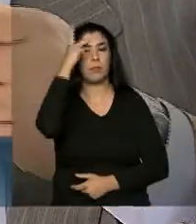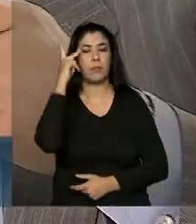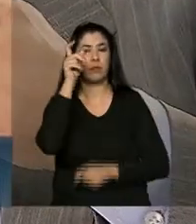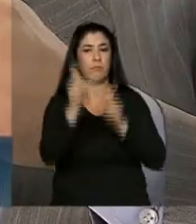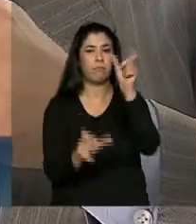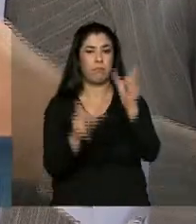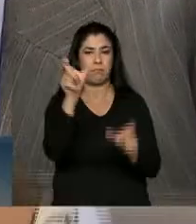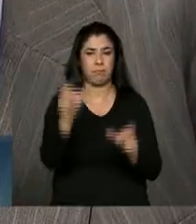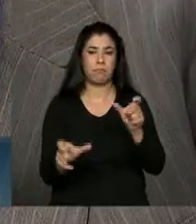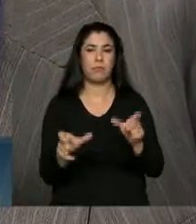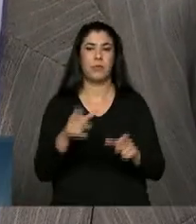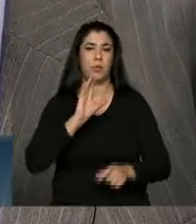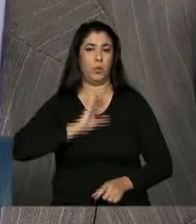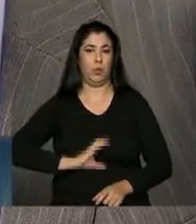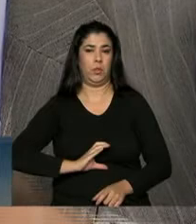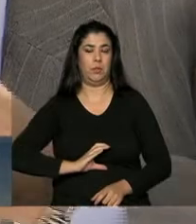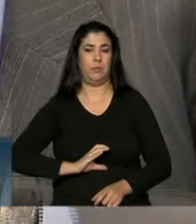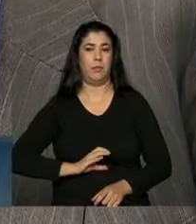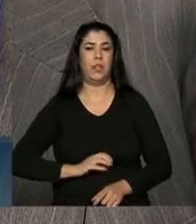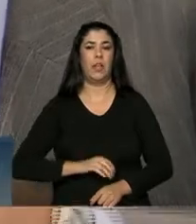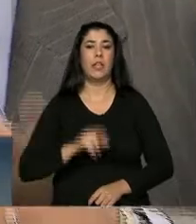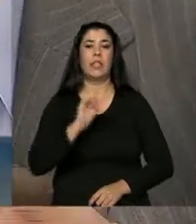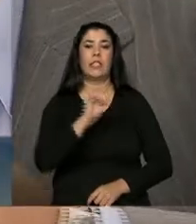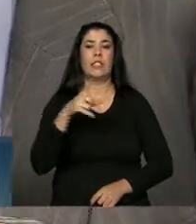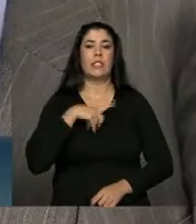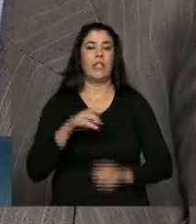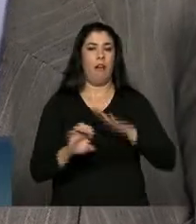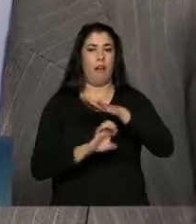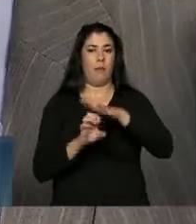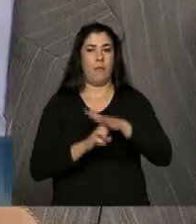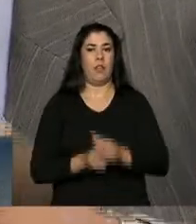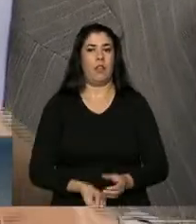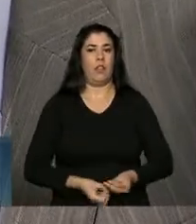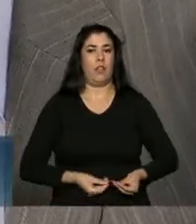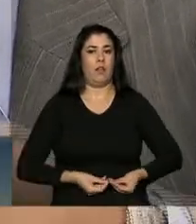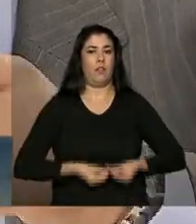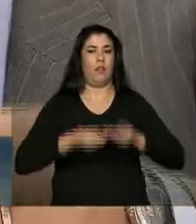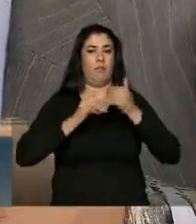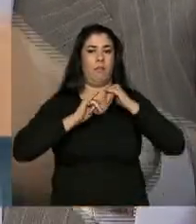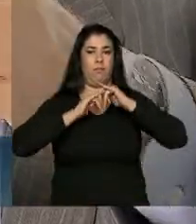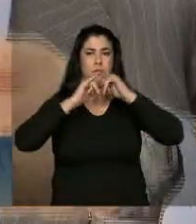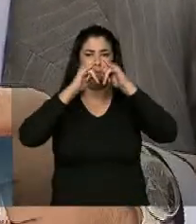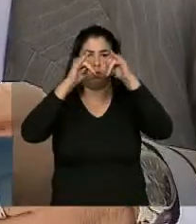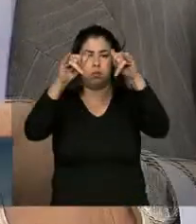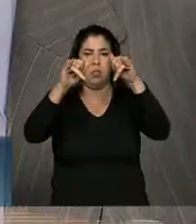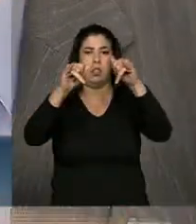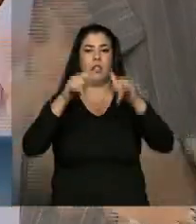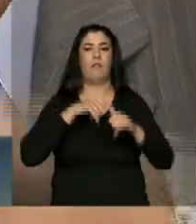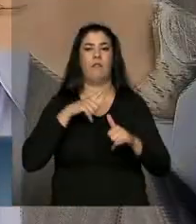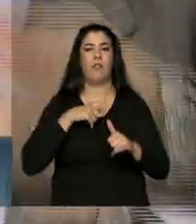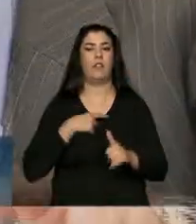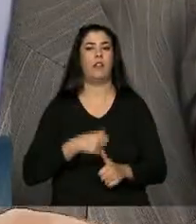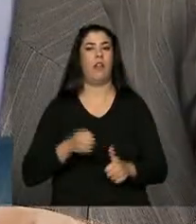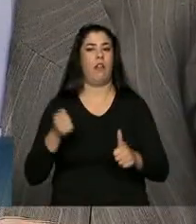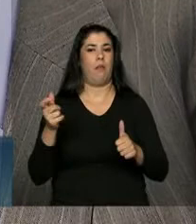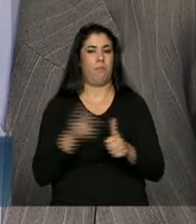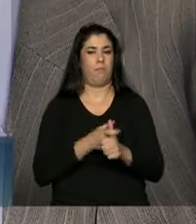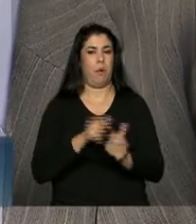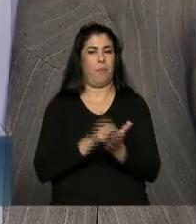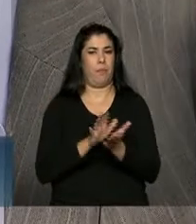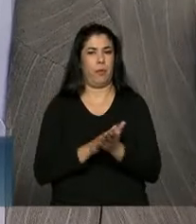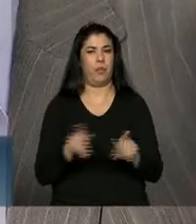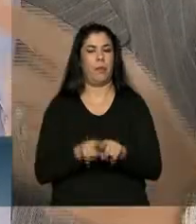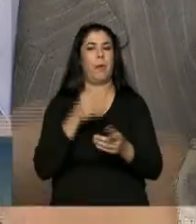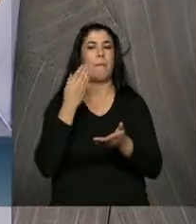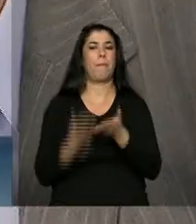a concessionária que não cumprir isso terá penalizações que vai desde advertência multa até a perda da